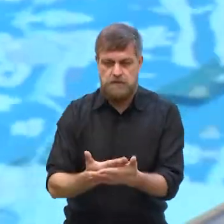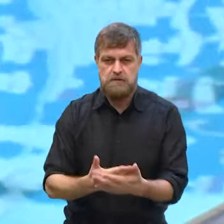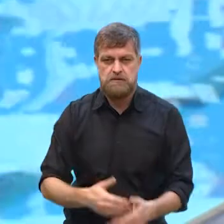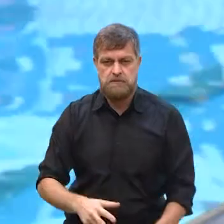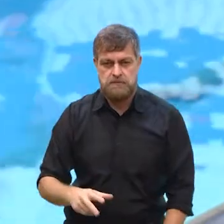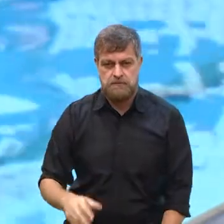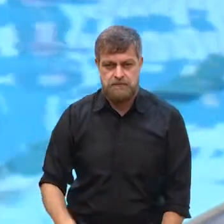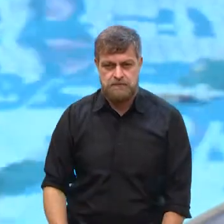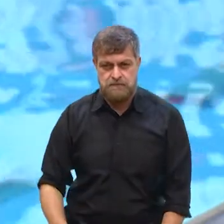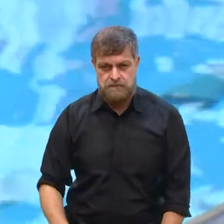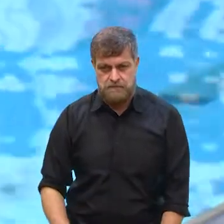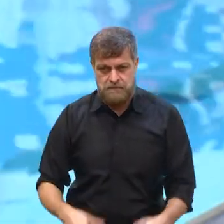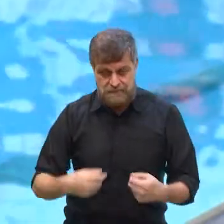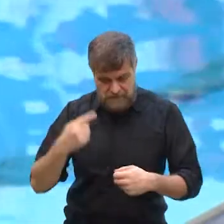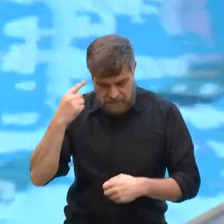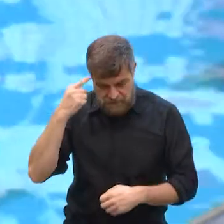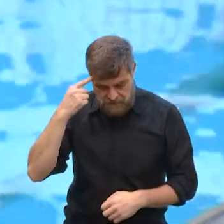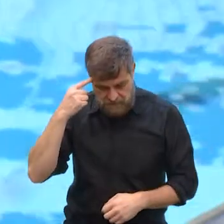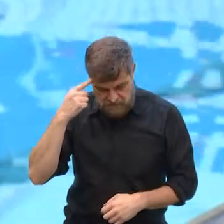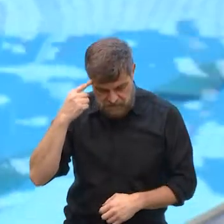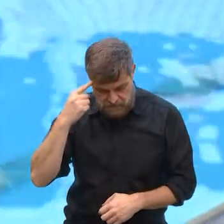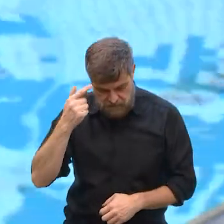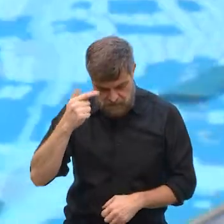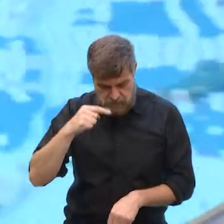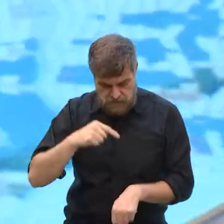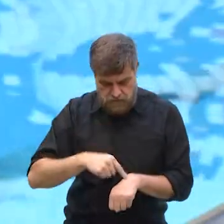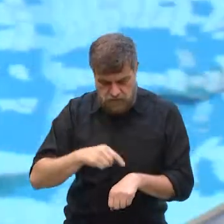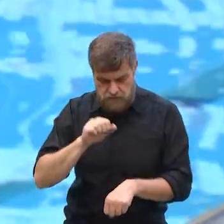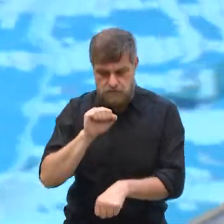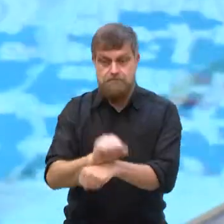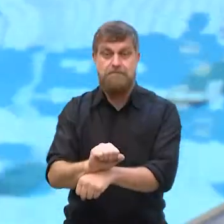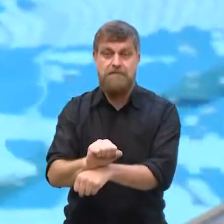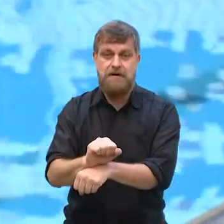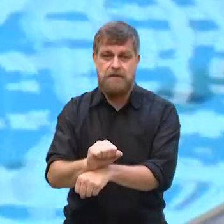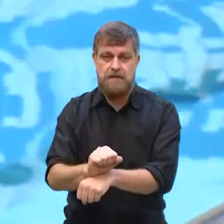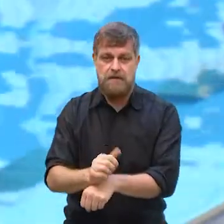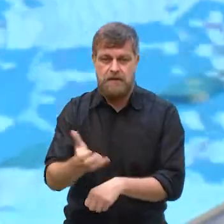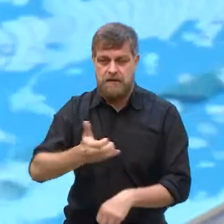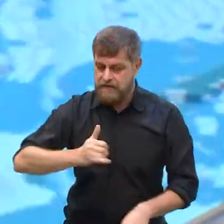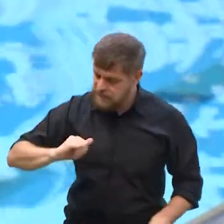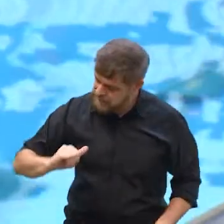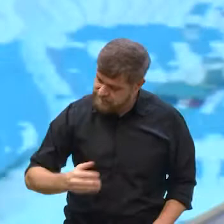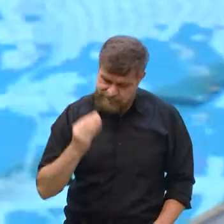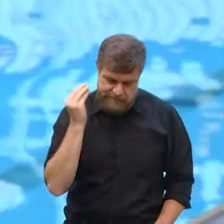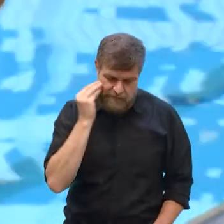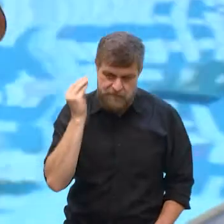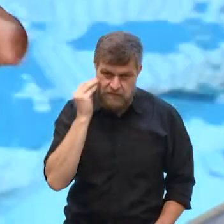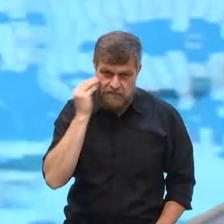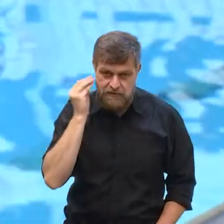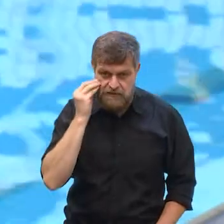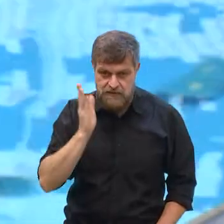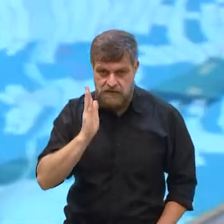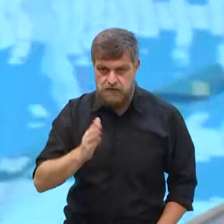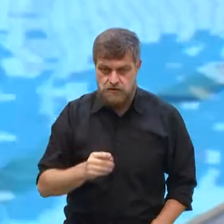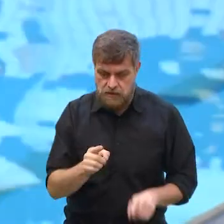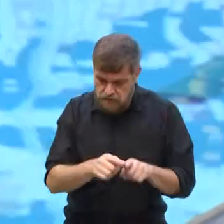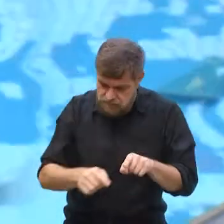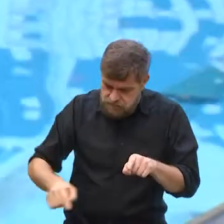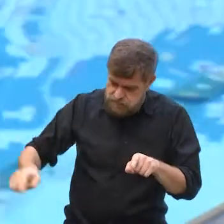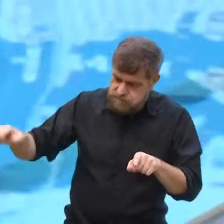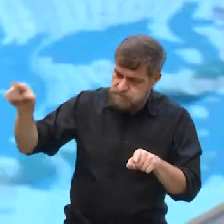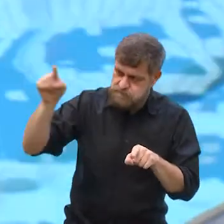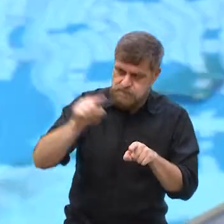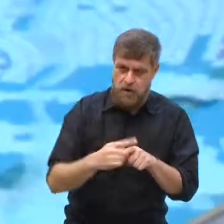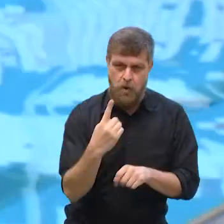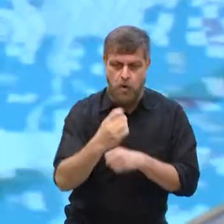que a gente tem que pensar, sim, no momento quando vai parar, mas eu também até quero desfrutar agora desse ciclo, que ele já está se encerrando, tem um ano aí